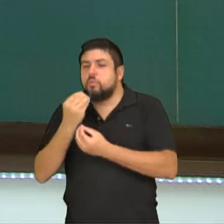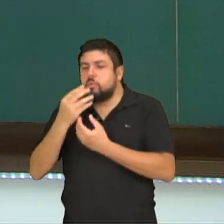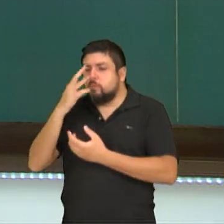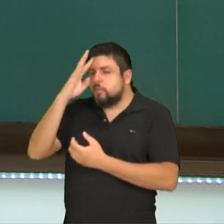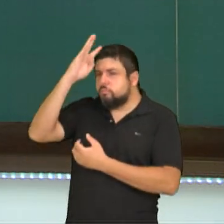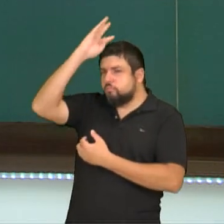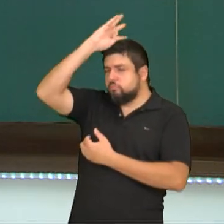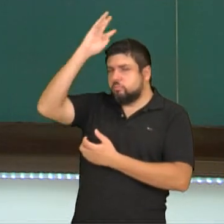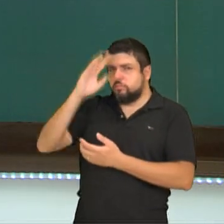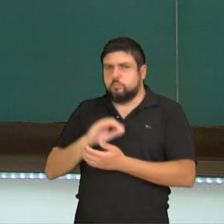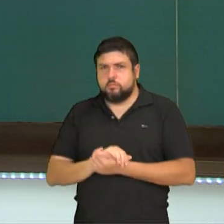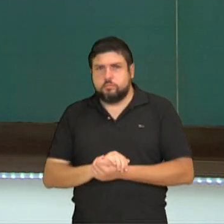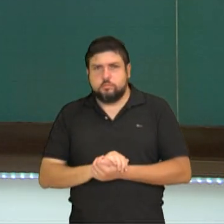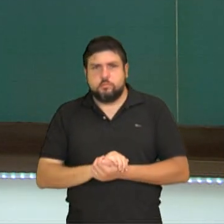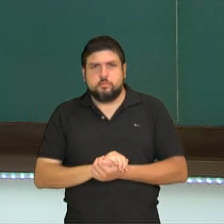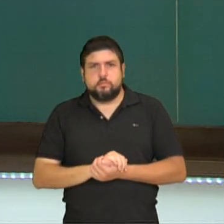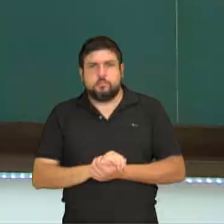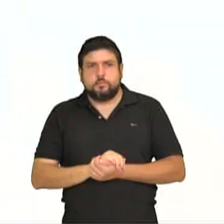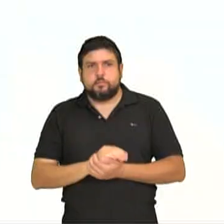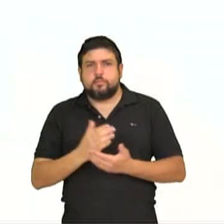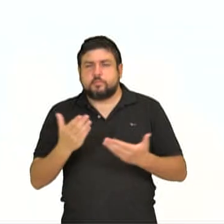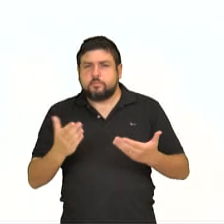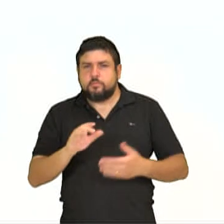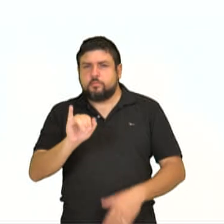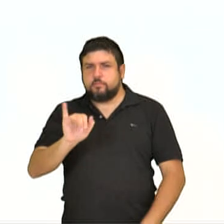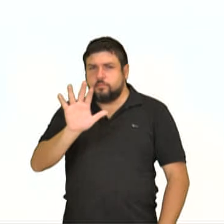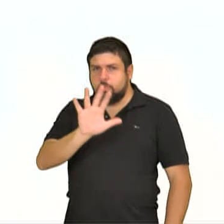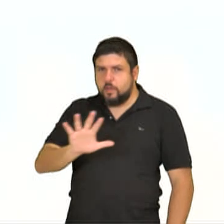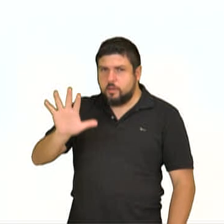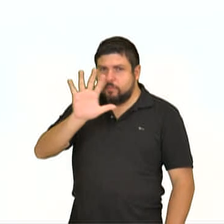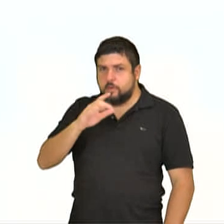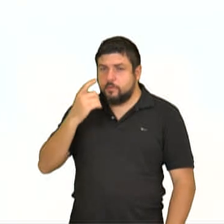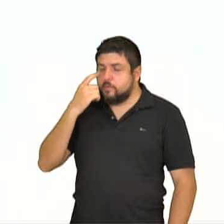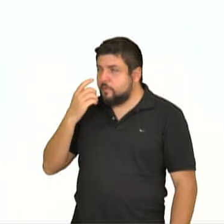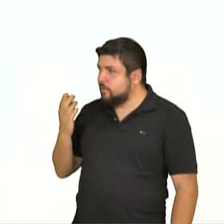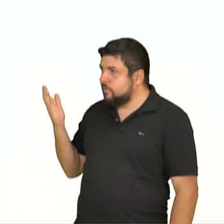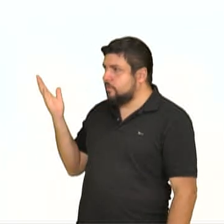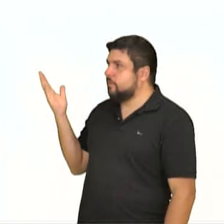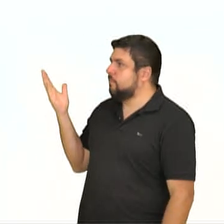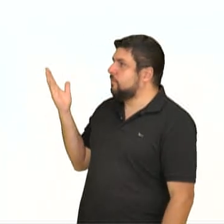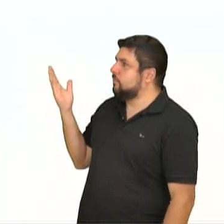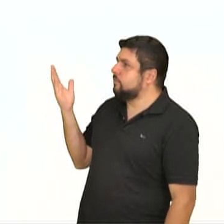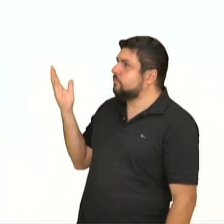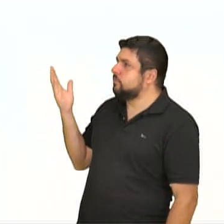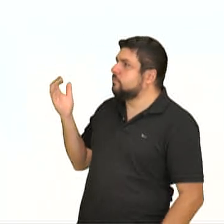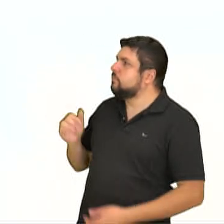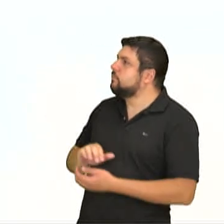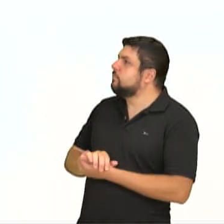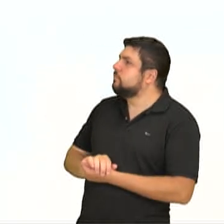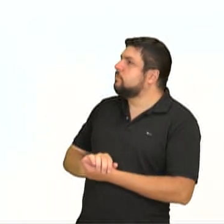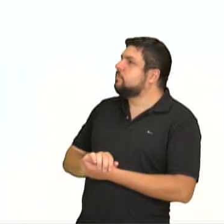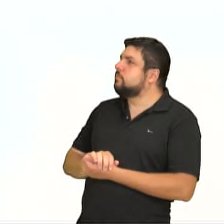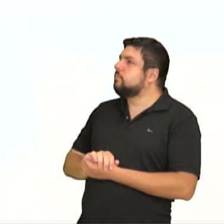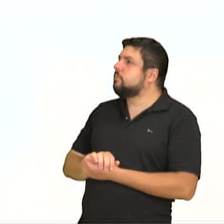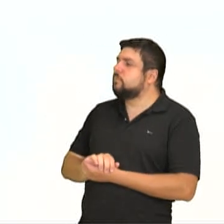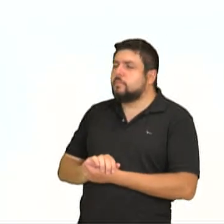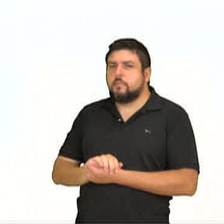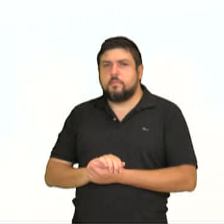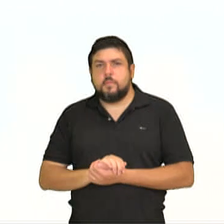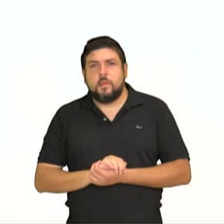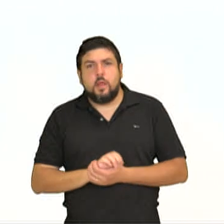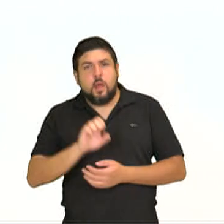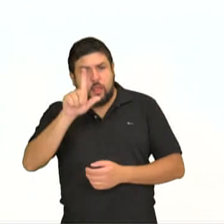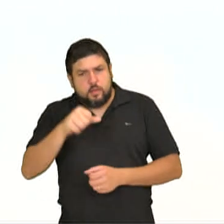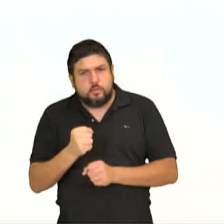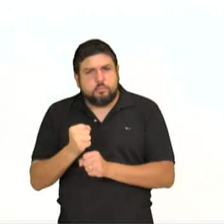antigos. Aqui, o professor trouxe uma imagem de um centro histórico de Roma. Aqui a gente tem construções de 2000